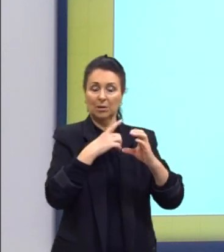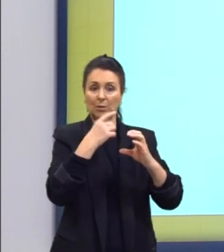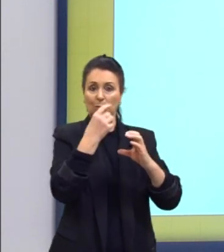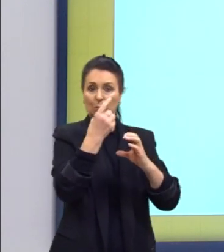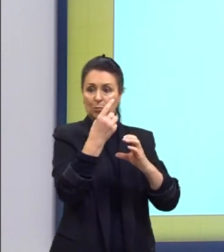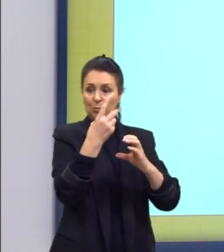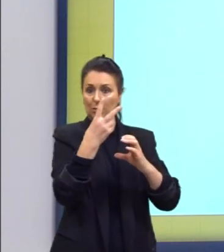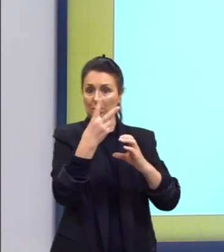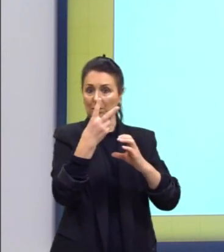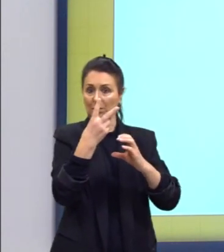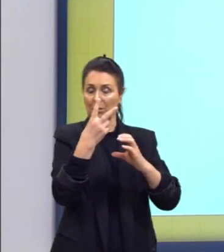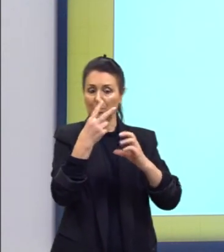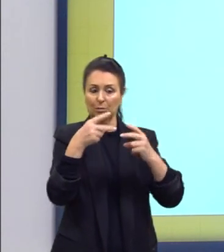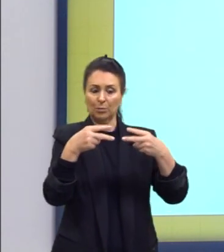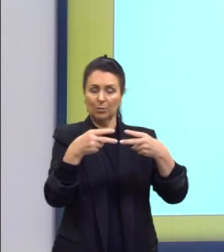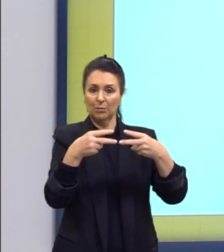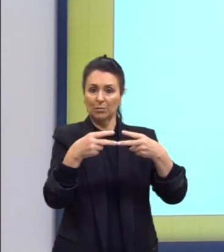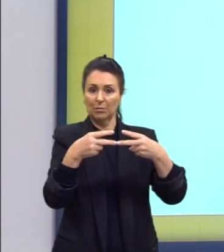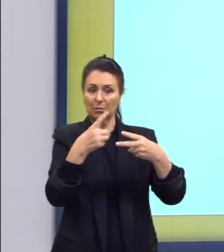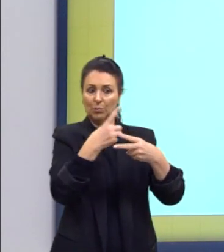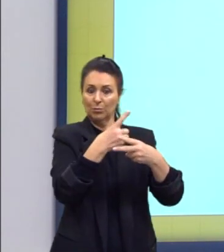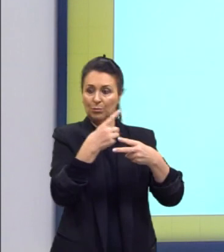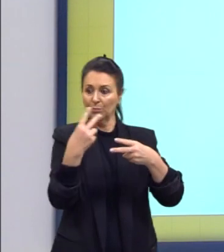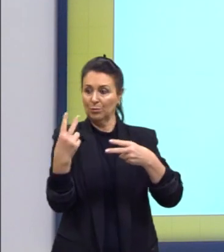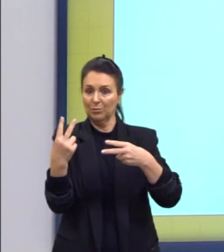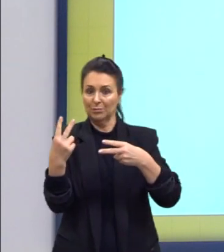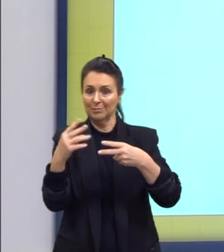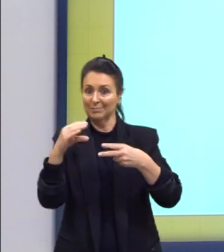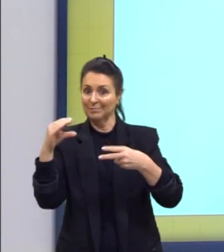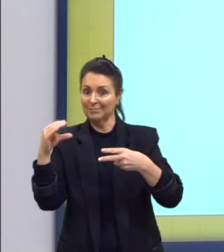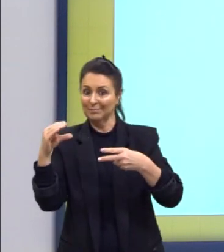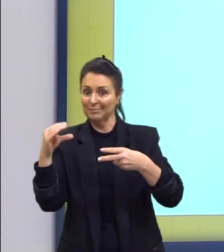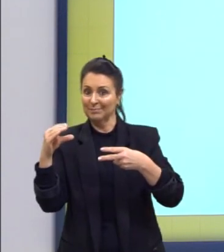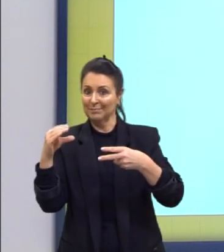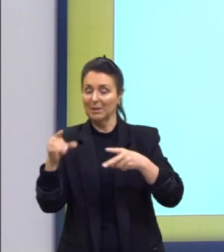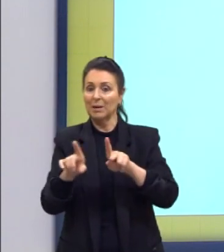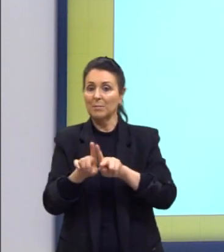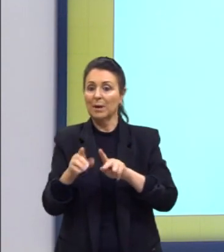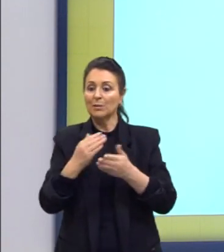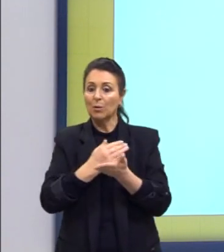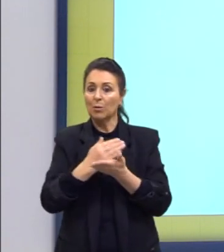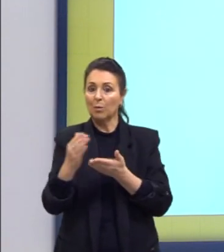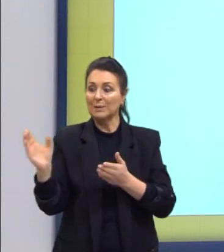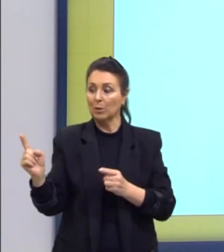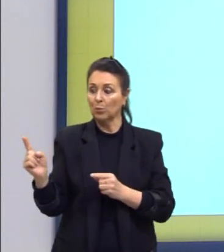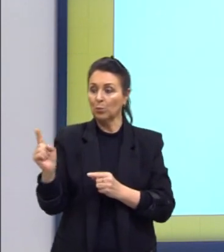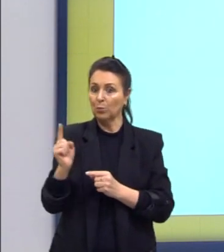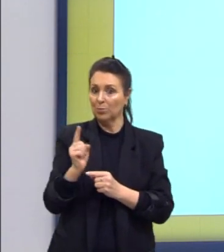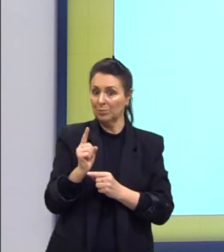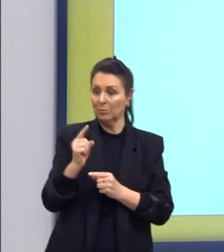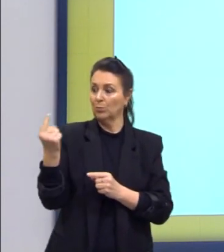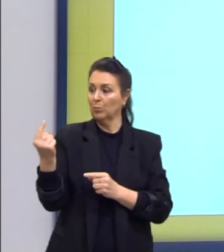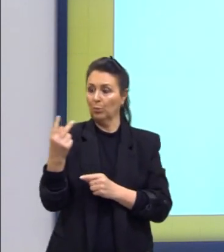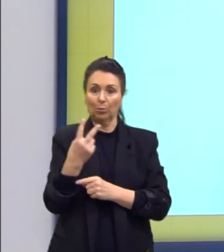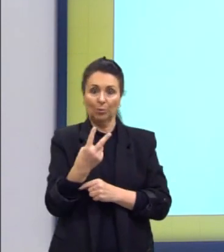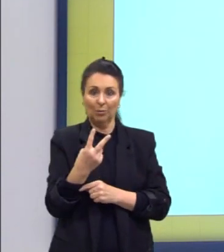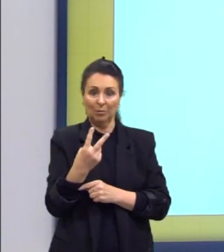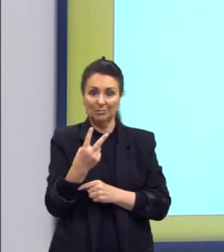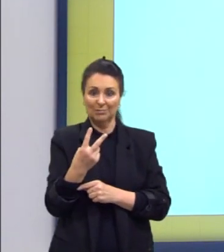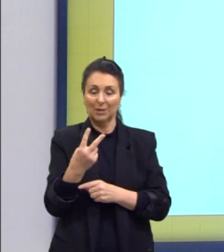dois então a dupla ligação vai estar entre um e entre o carbono dois né mas se eu começar a contar deste lado também vai ser 12